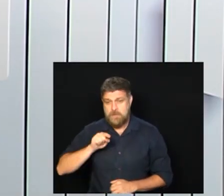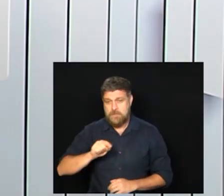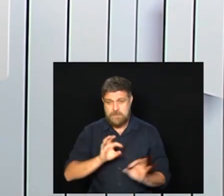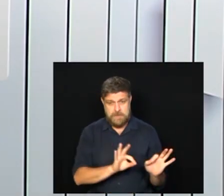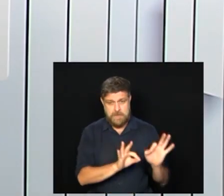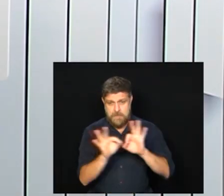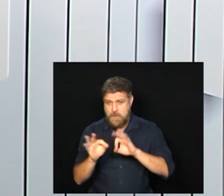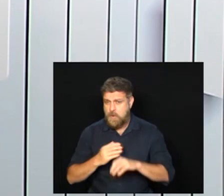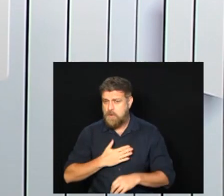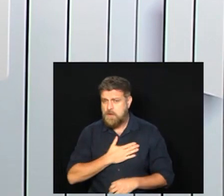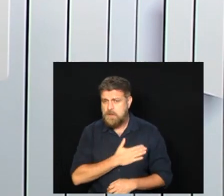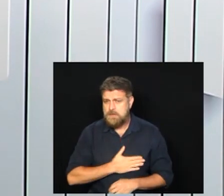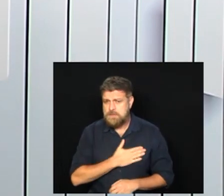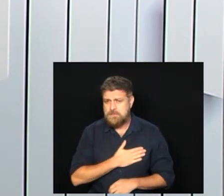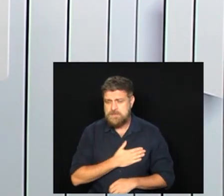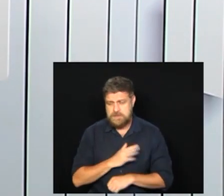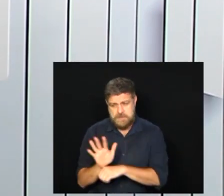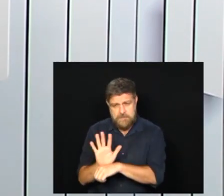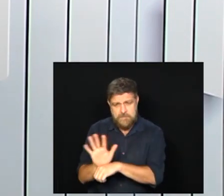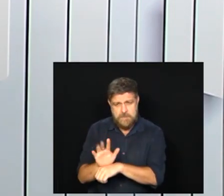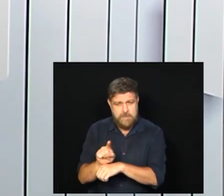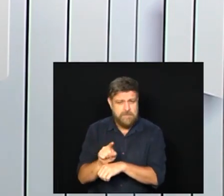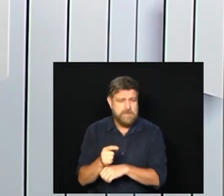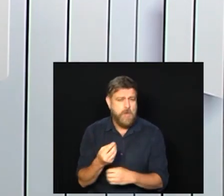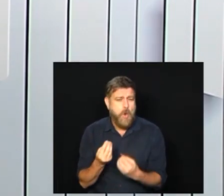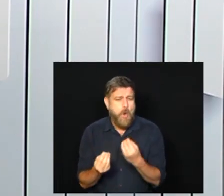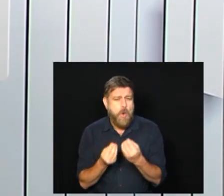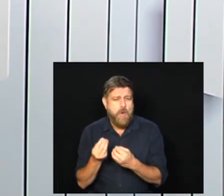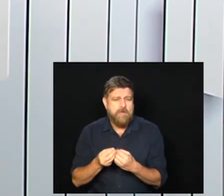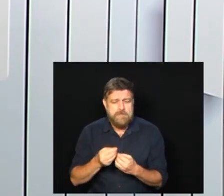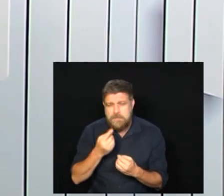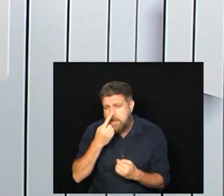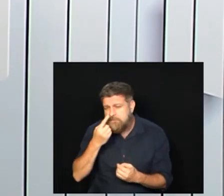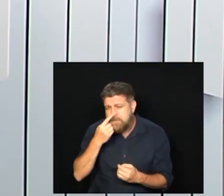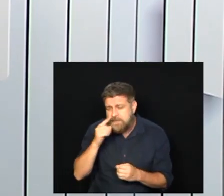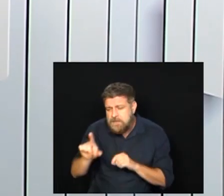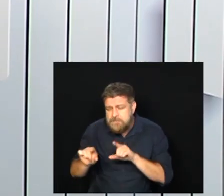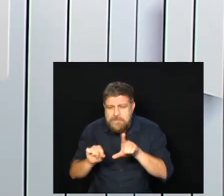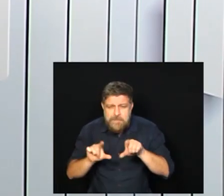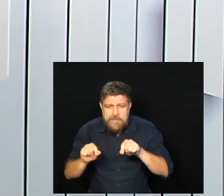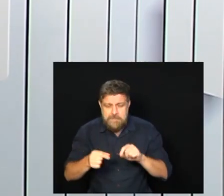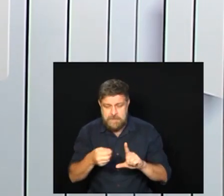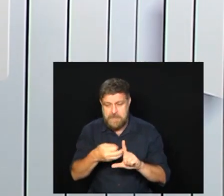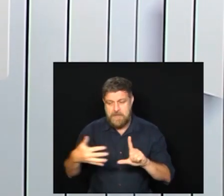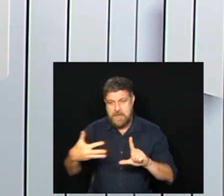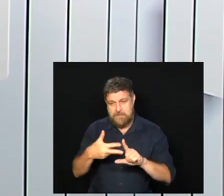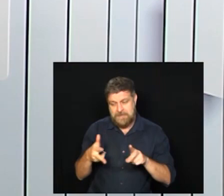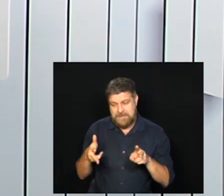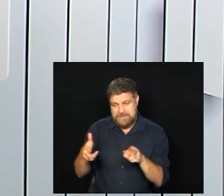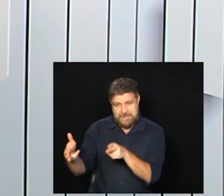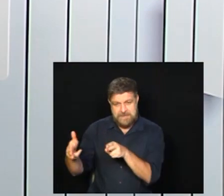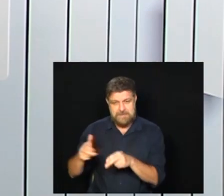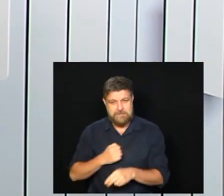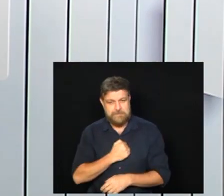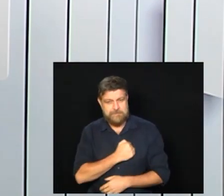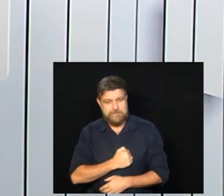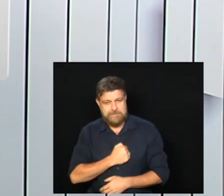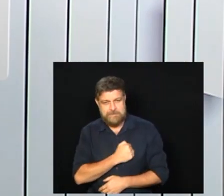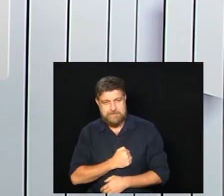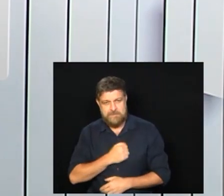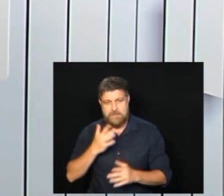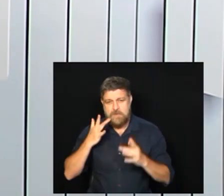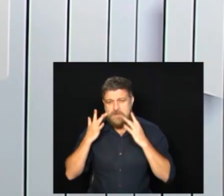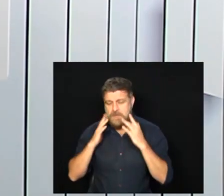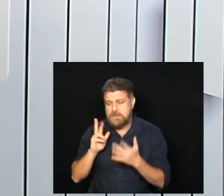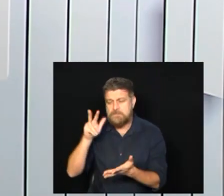acompanhando, gosta de assistir um filme? Qual que é o seu gênero preferido? E uma série? Está com saudades de ir ao